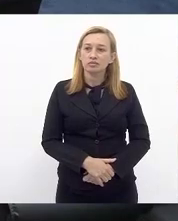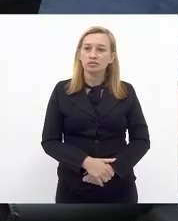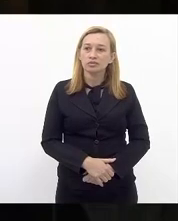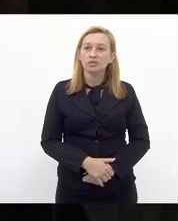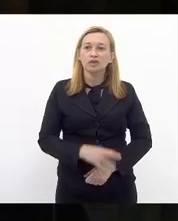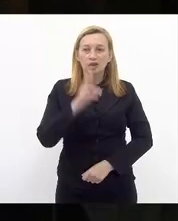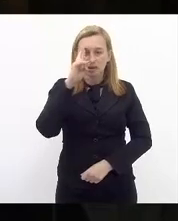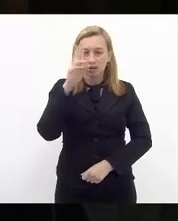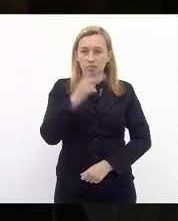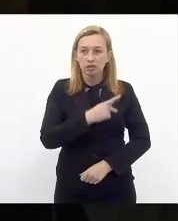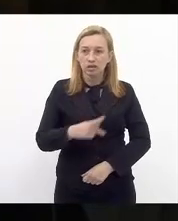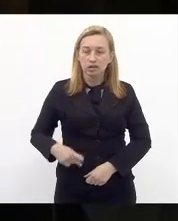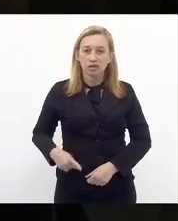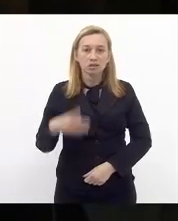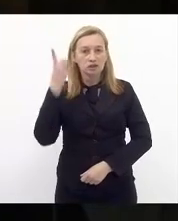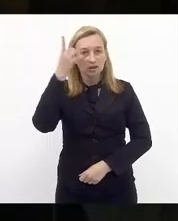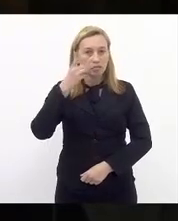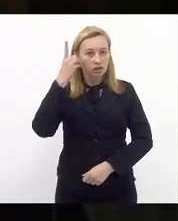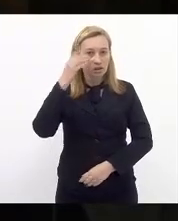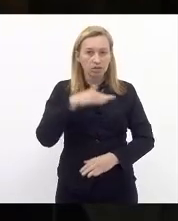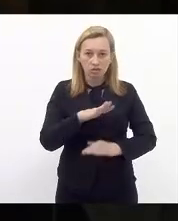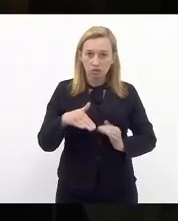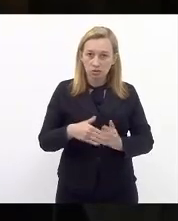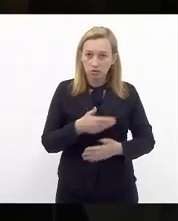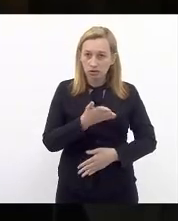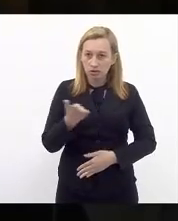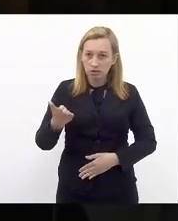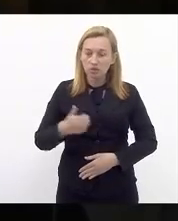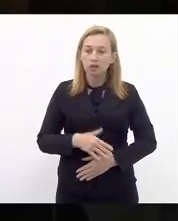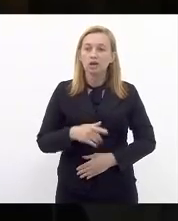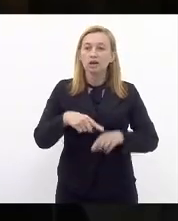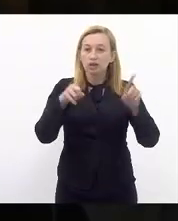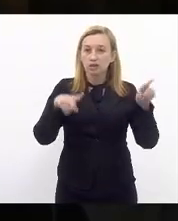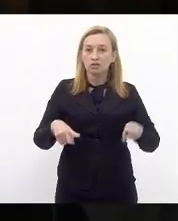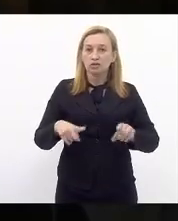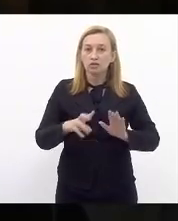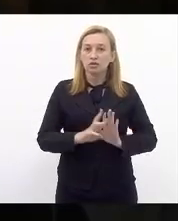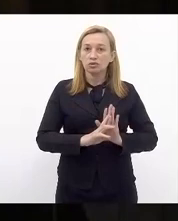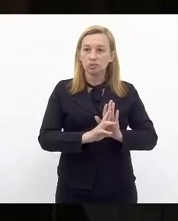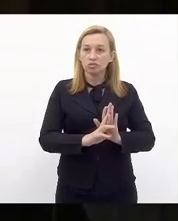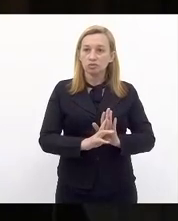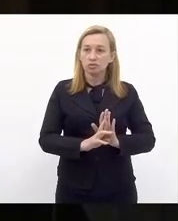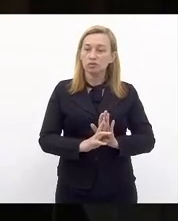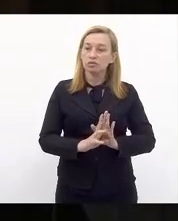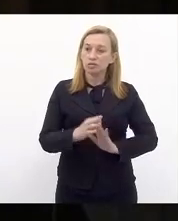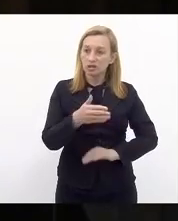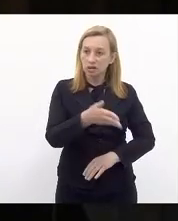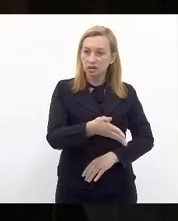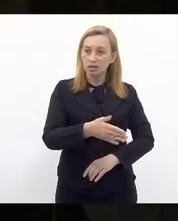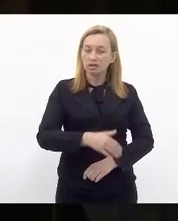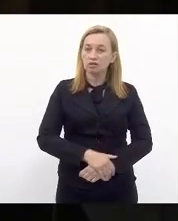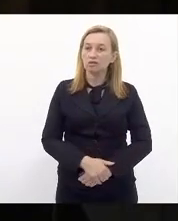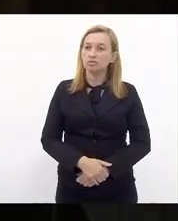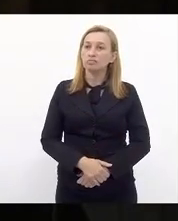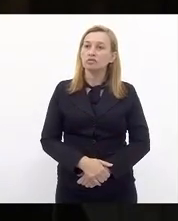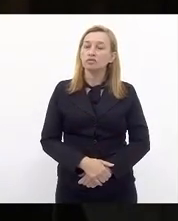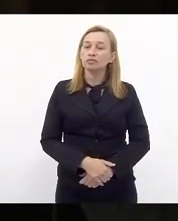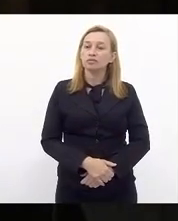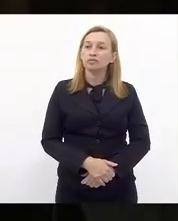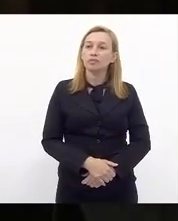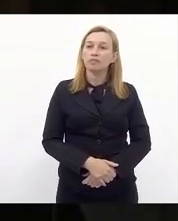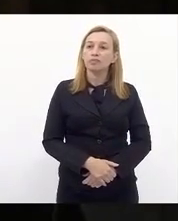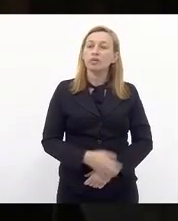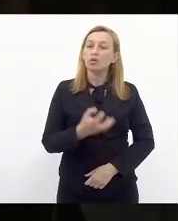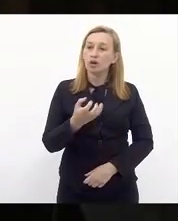é sobre os dentes deputados e deputadas servidores é que presentes primeiro quero concordar